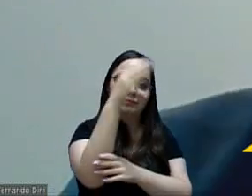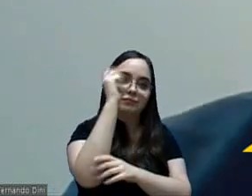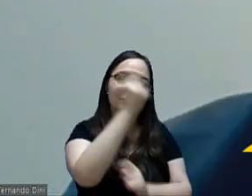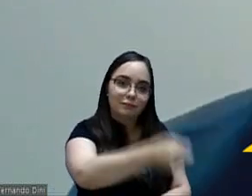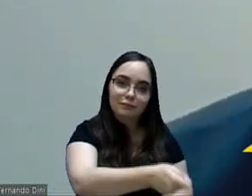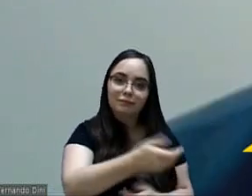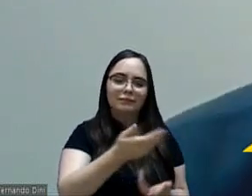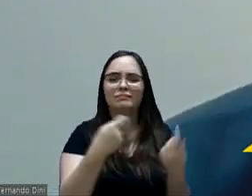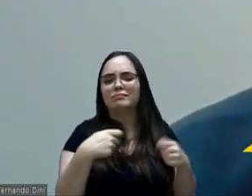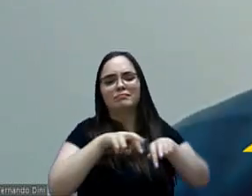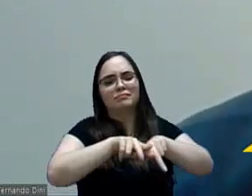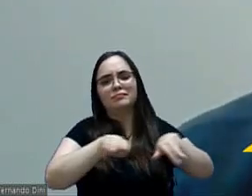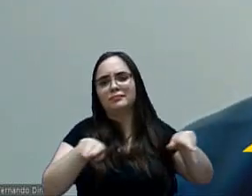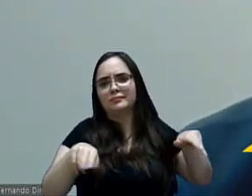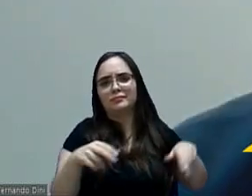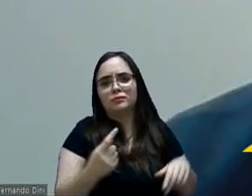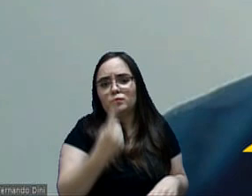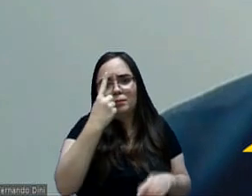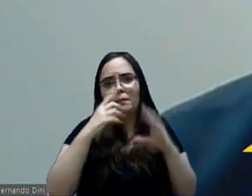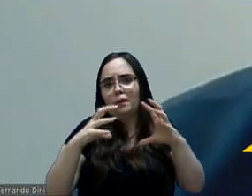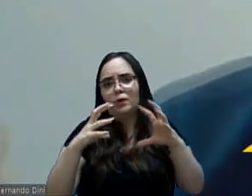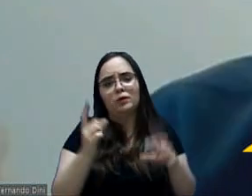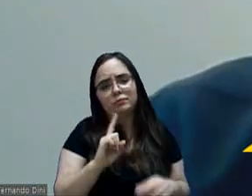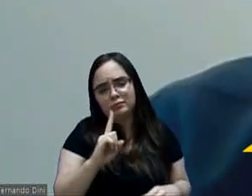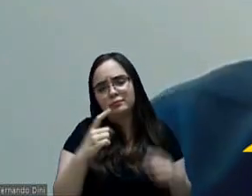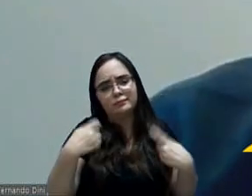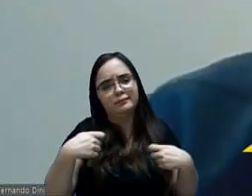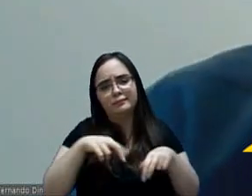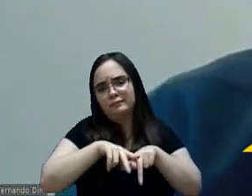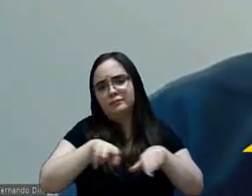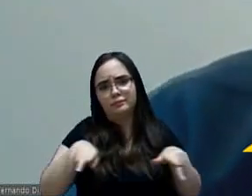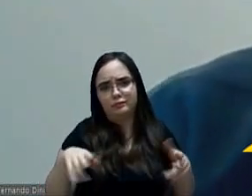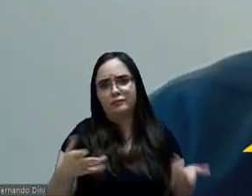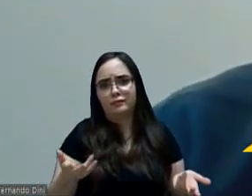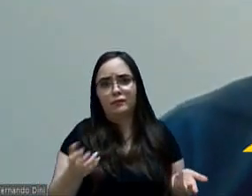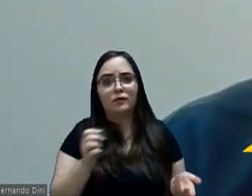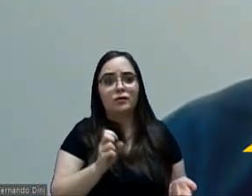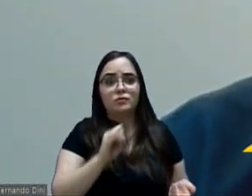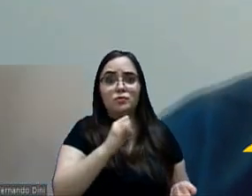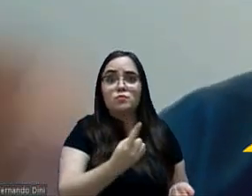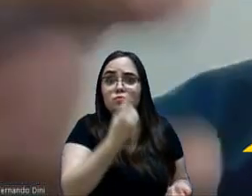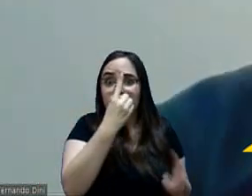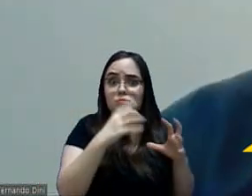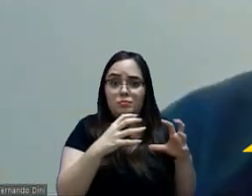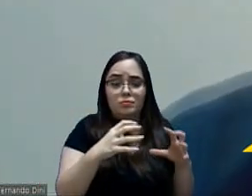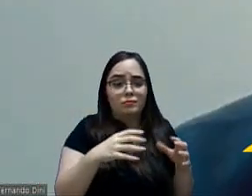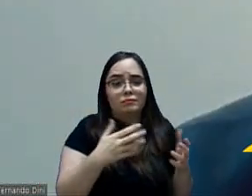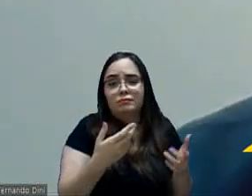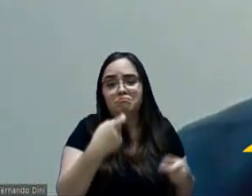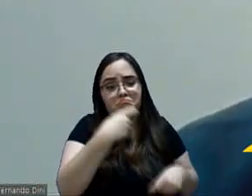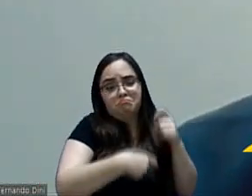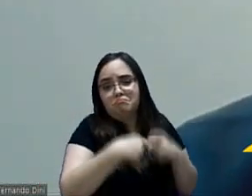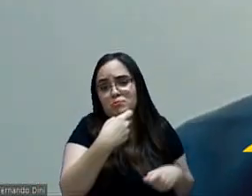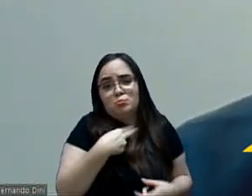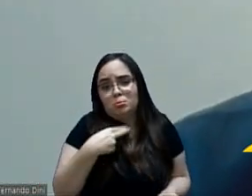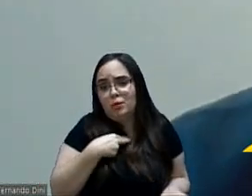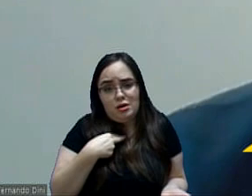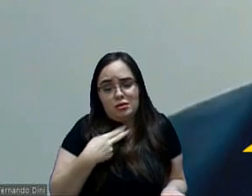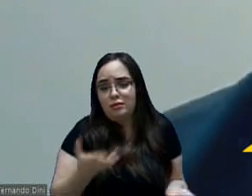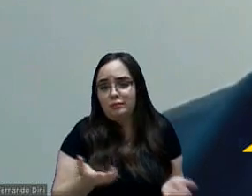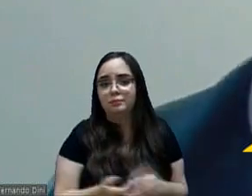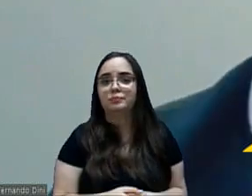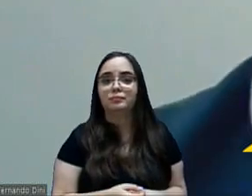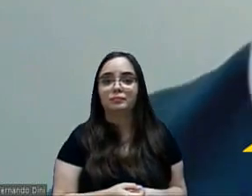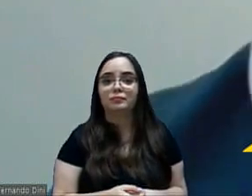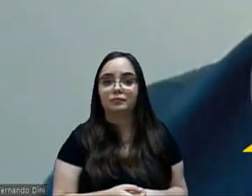de coisas envolvidas, presidente. Senão, ninguém consegue fazer o campeonato. Então,